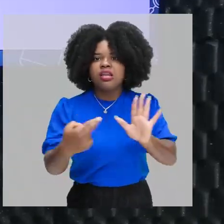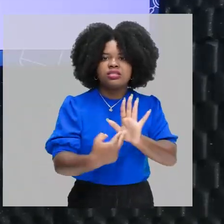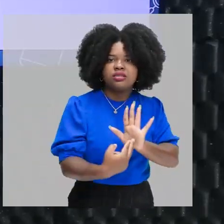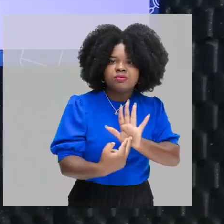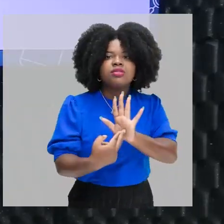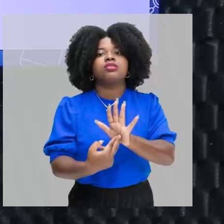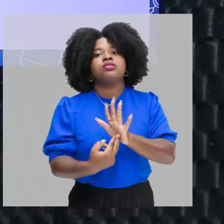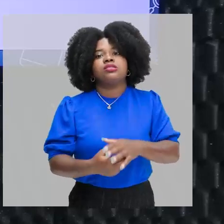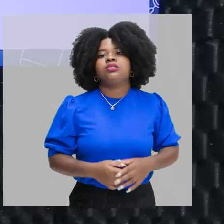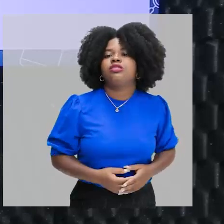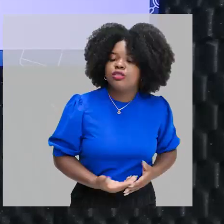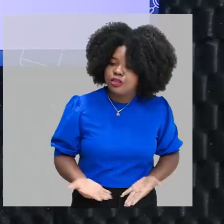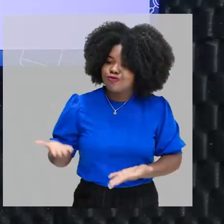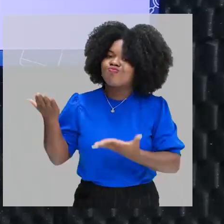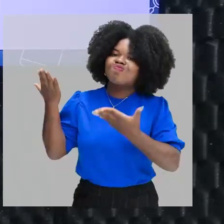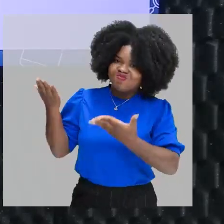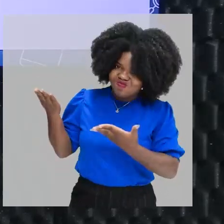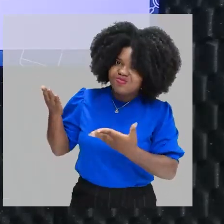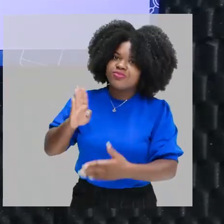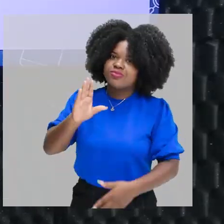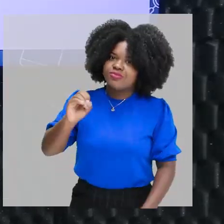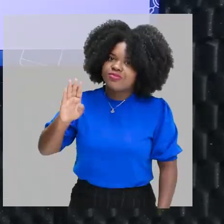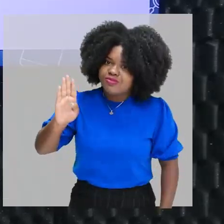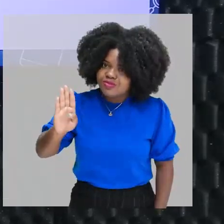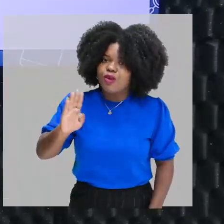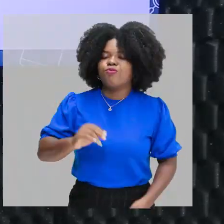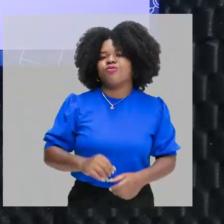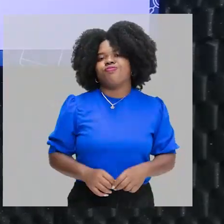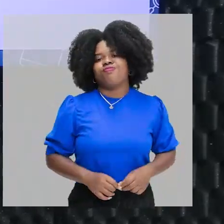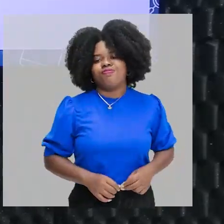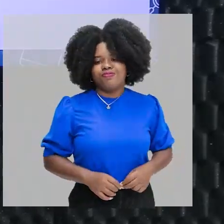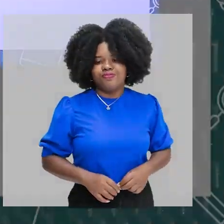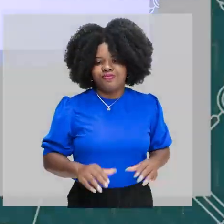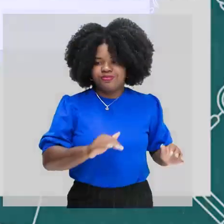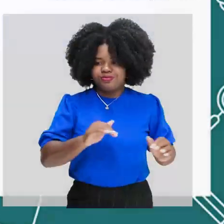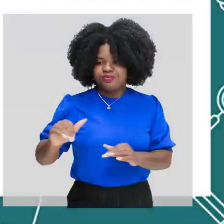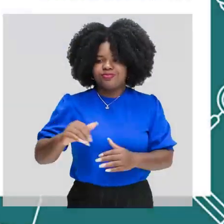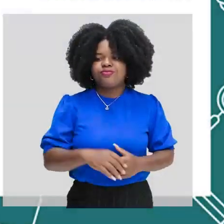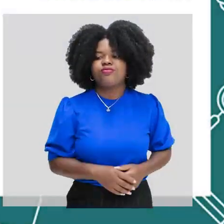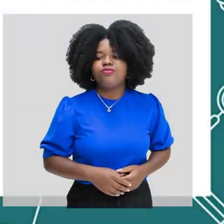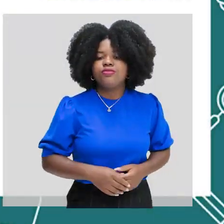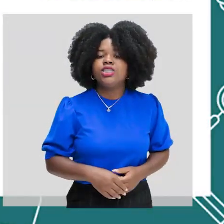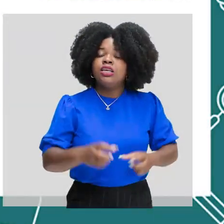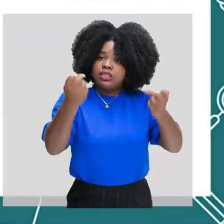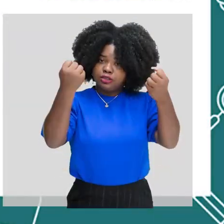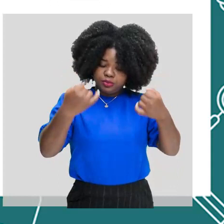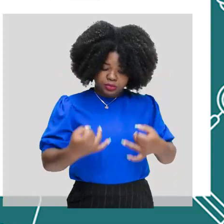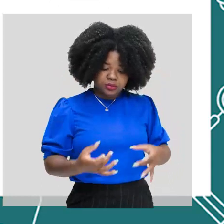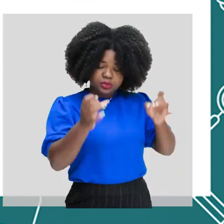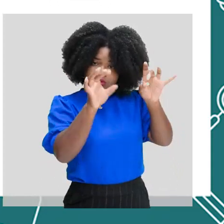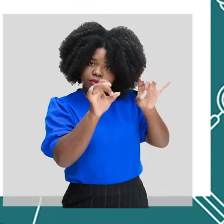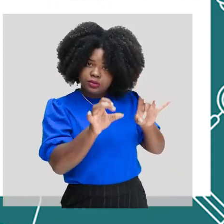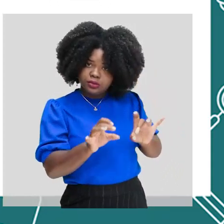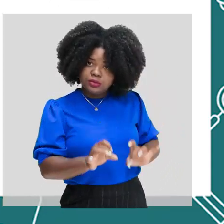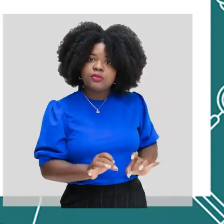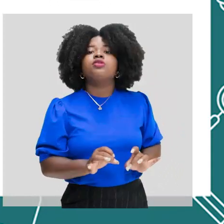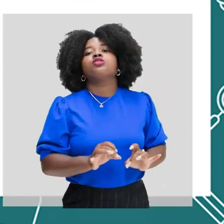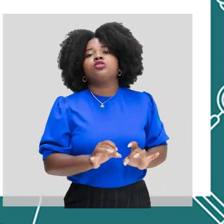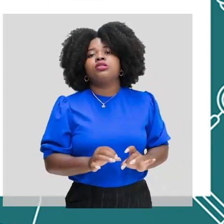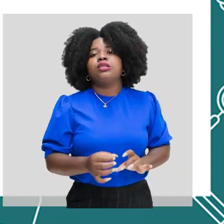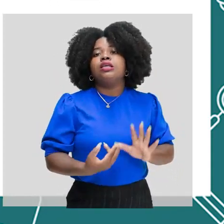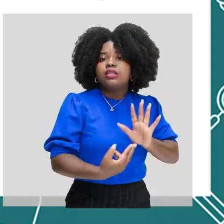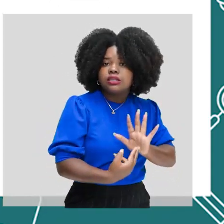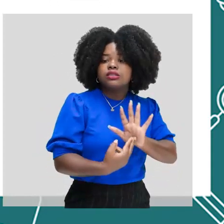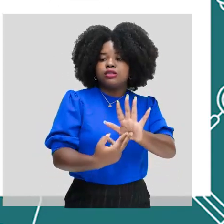homenagem a esse ícone desse estilo musical. Bom, falando especificamente desses